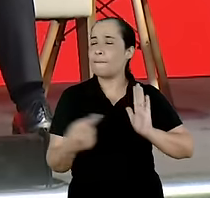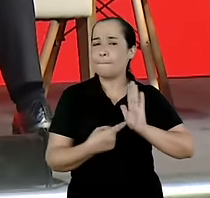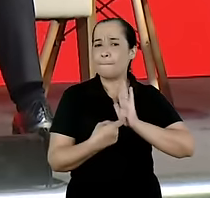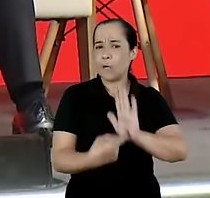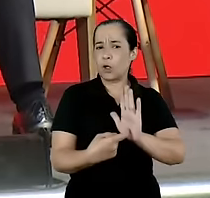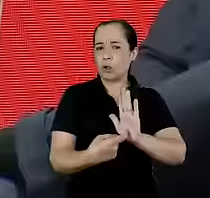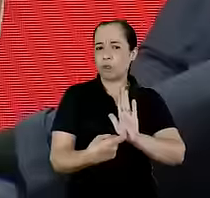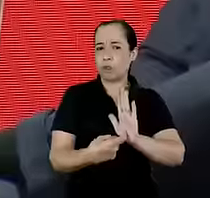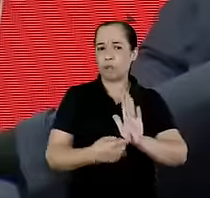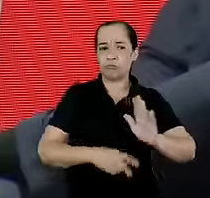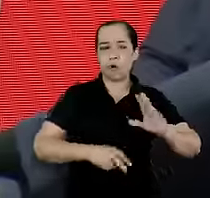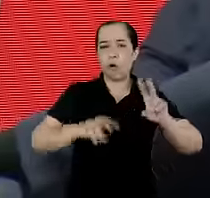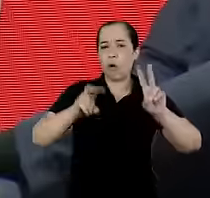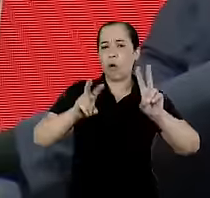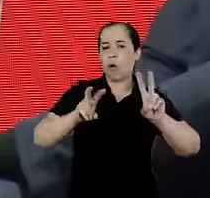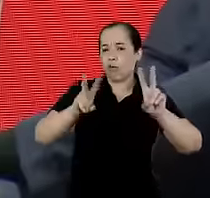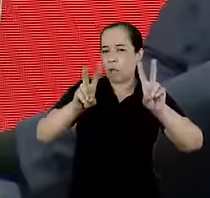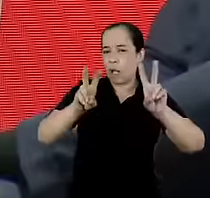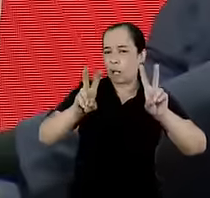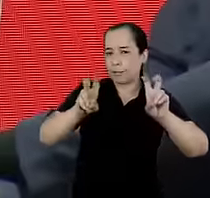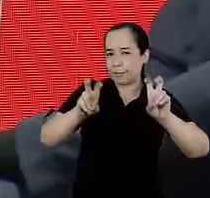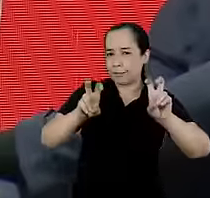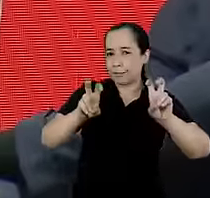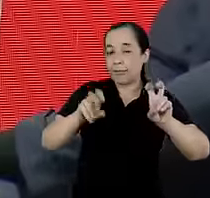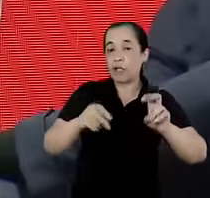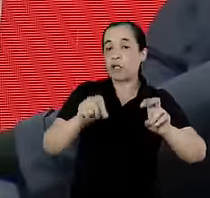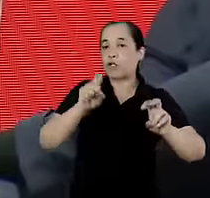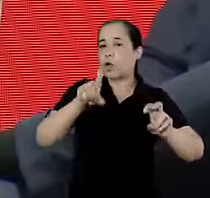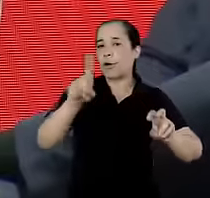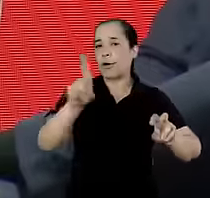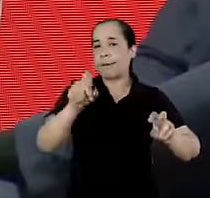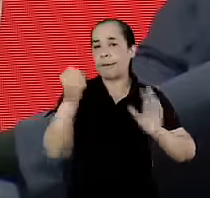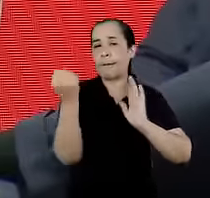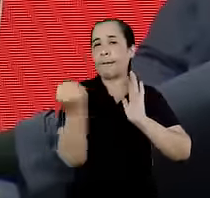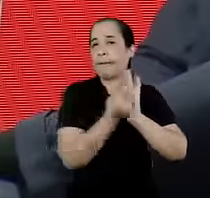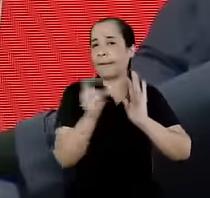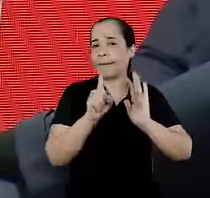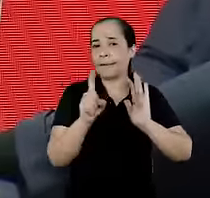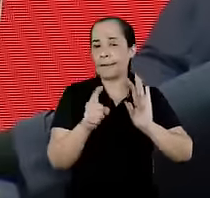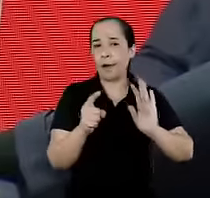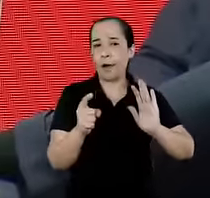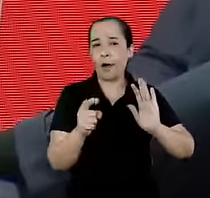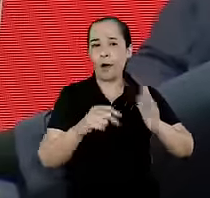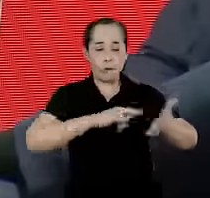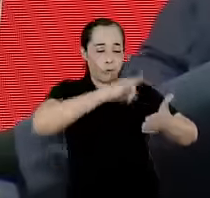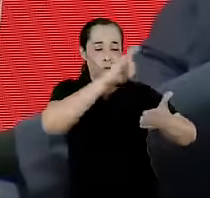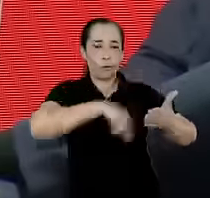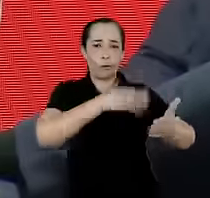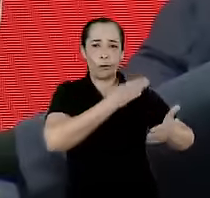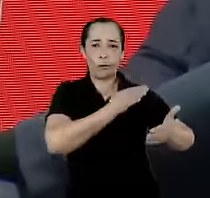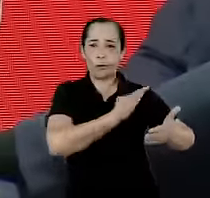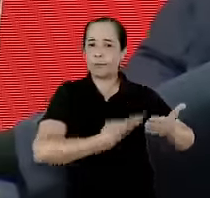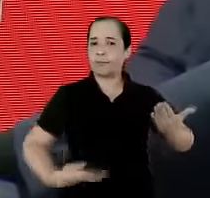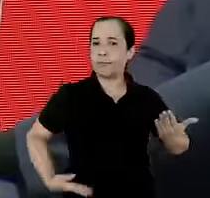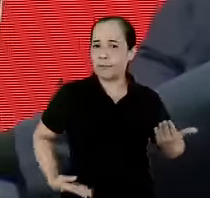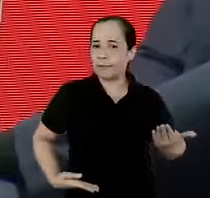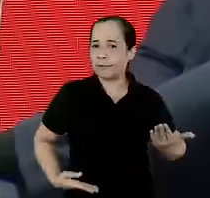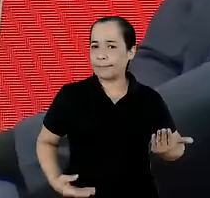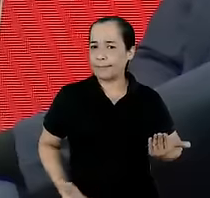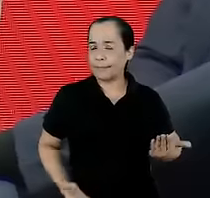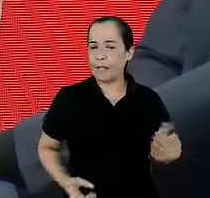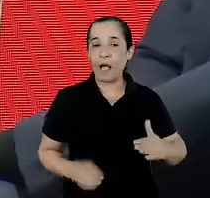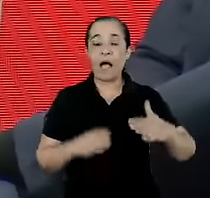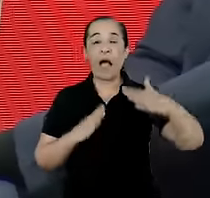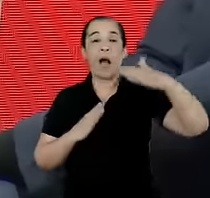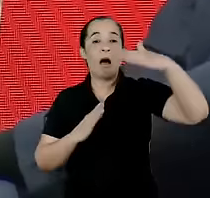ativo a mercado com exceção dos títulos públicos que você pode marcar na curva eh como a meta atorial também